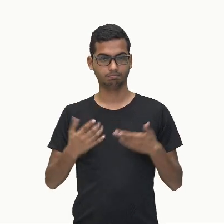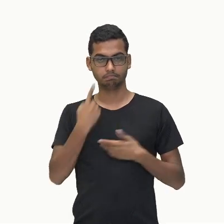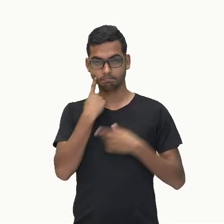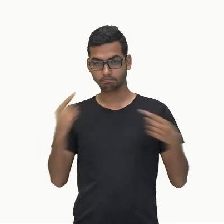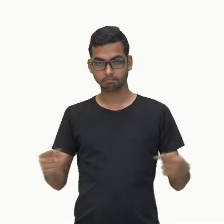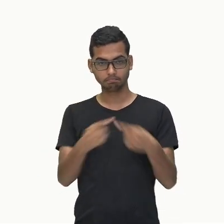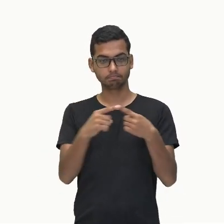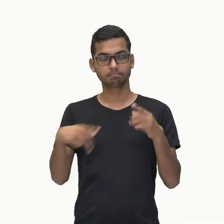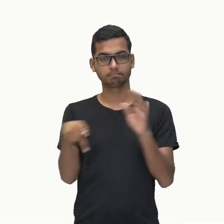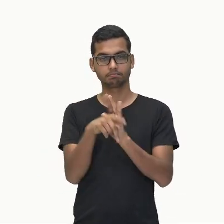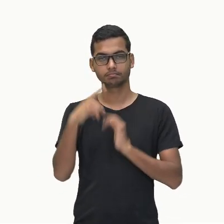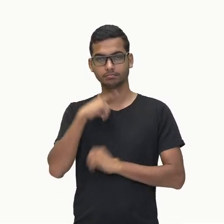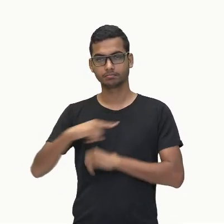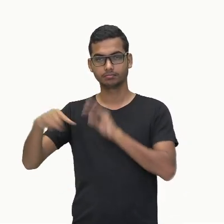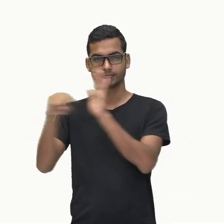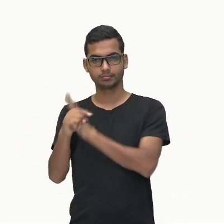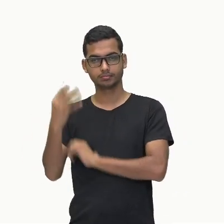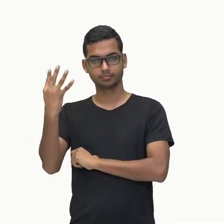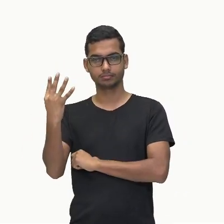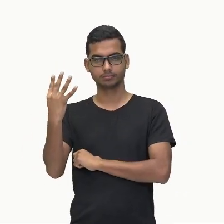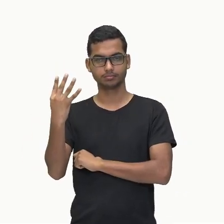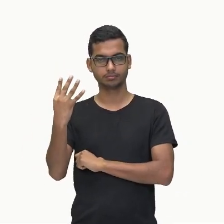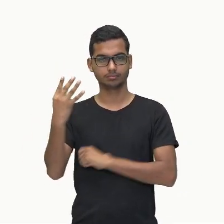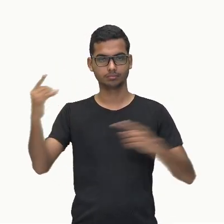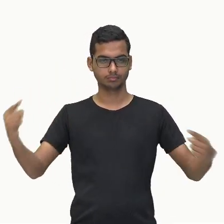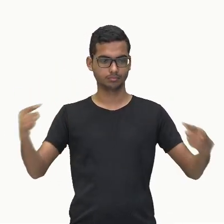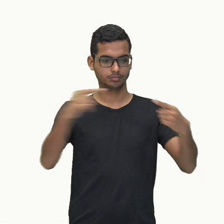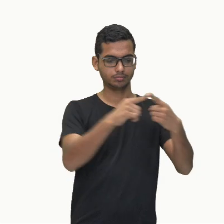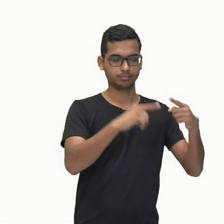o menos 1.